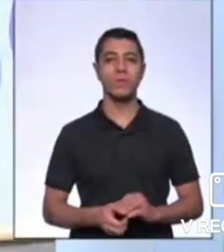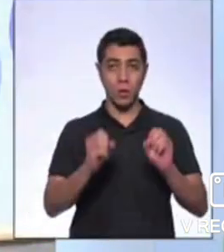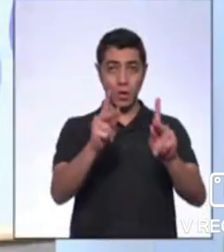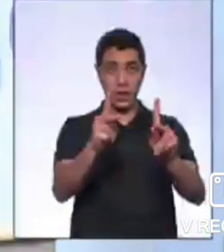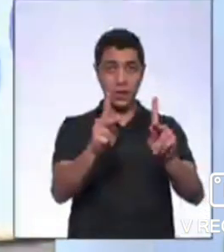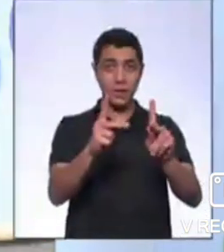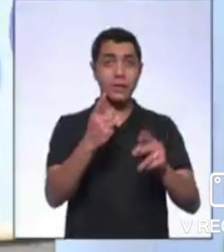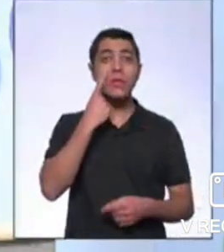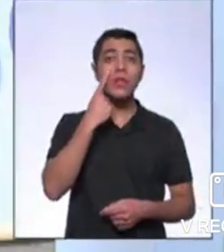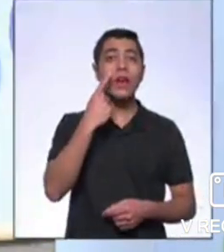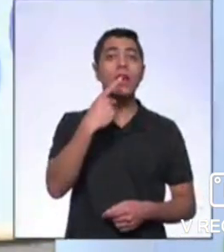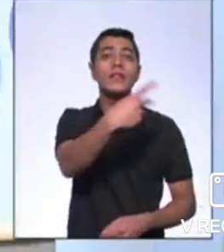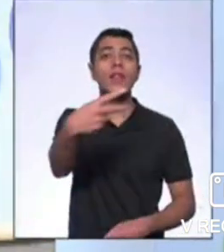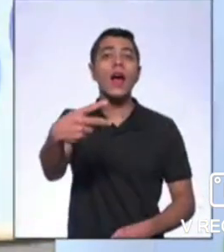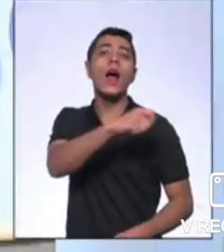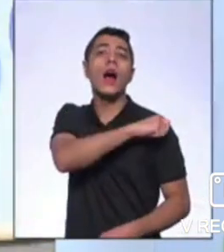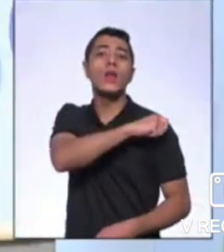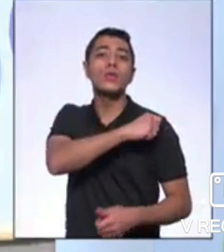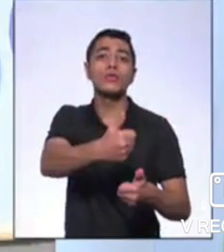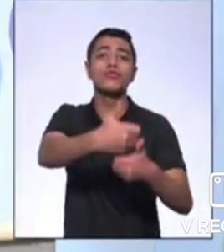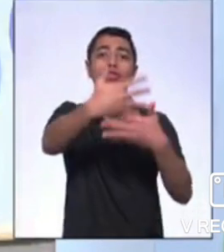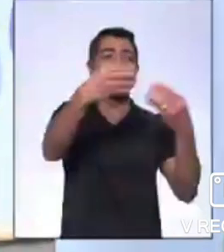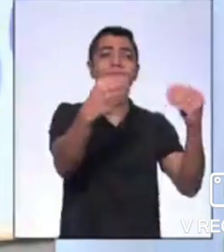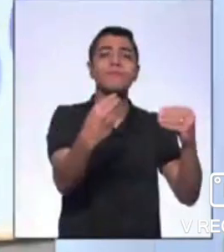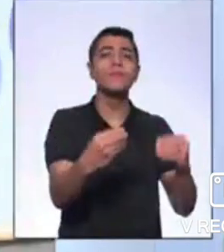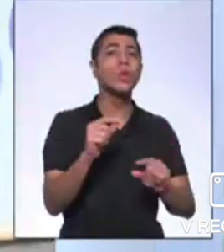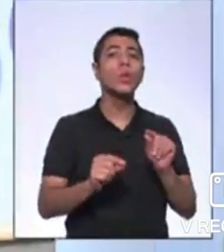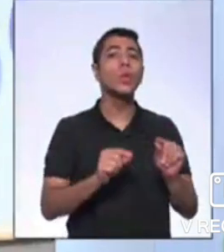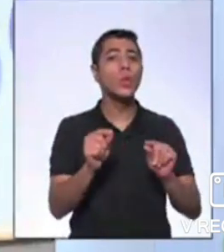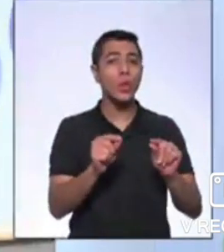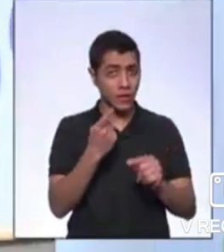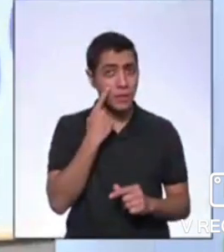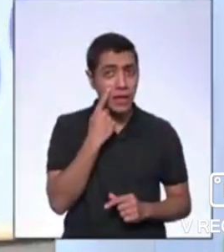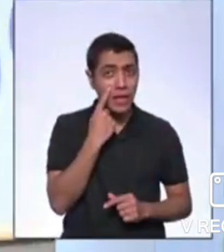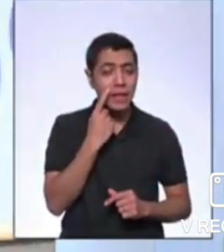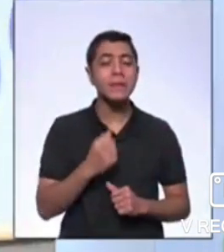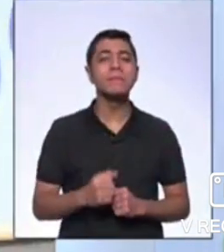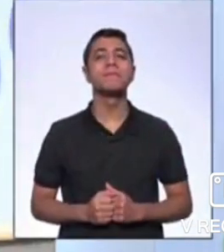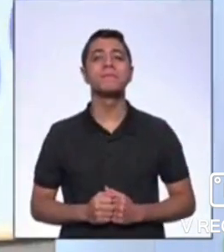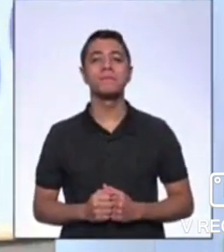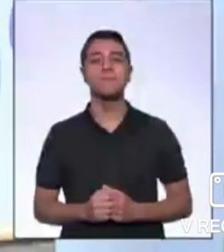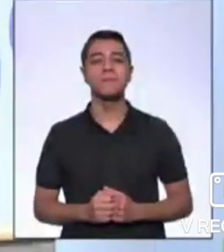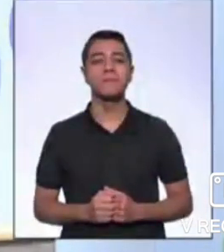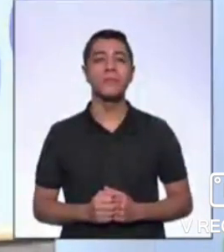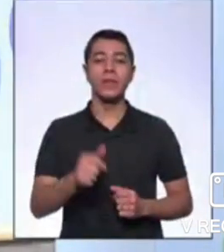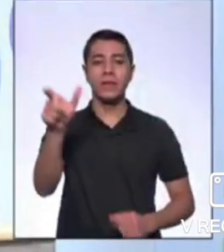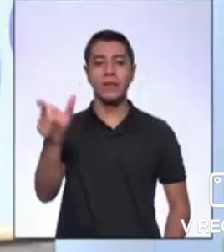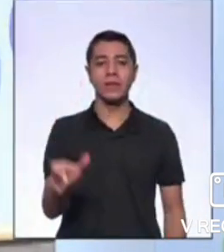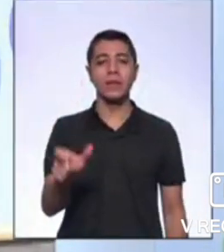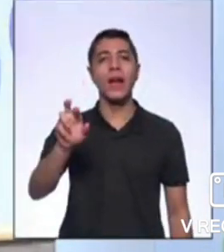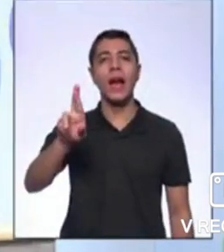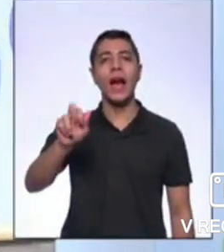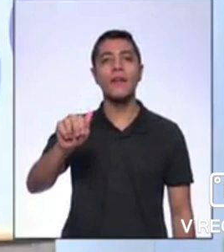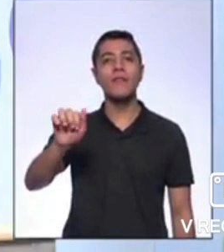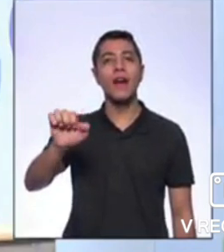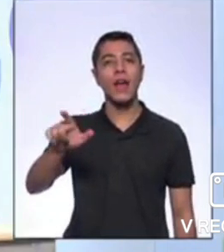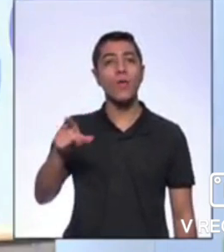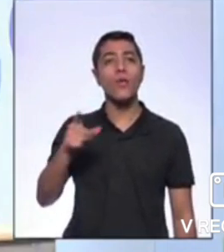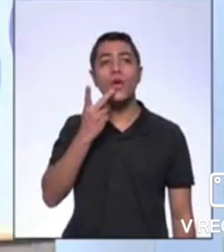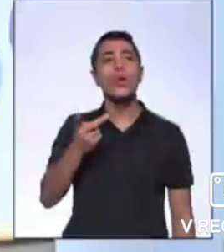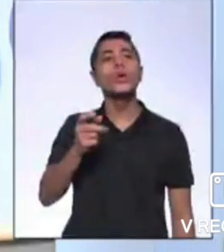Estão colocando no chat para nós contextualizarmos com vocês. O Rafael coloca assim: sim, porque